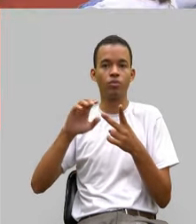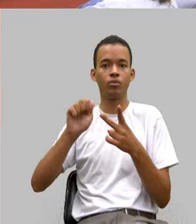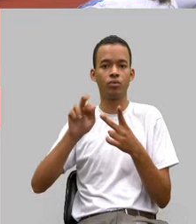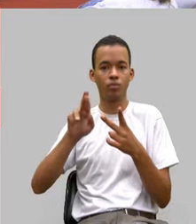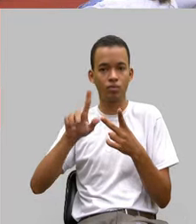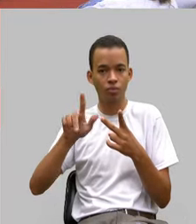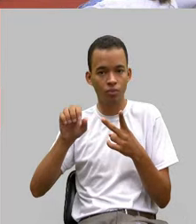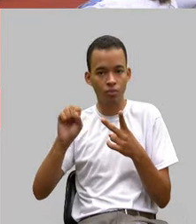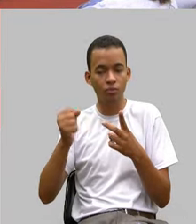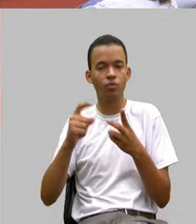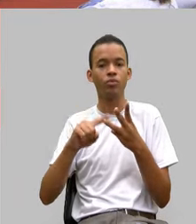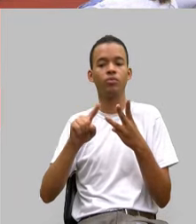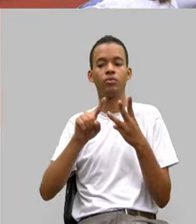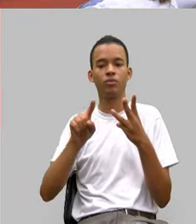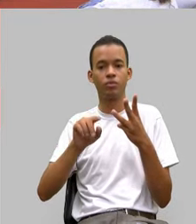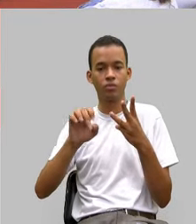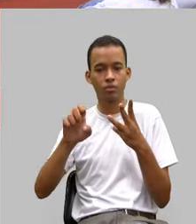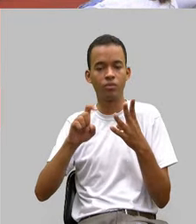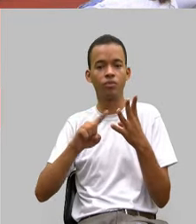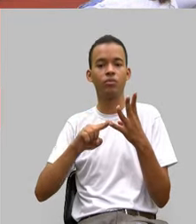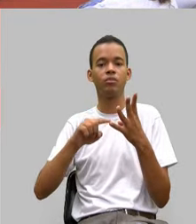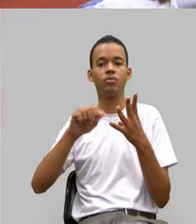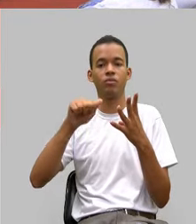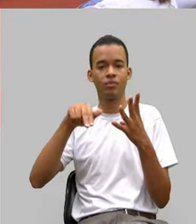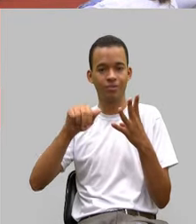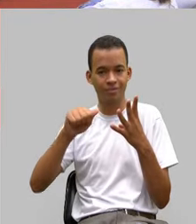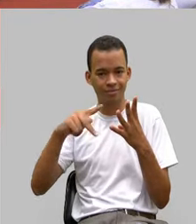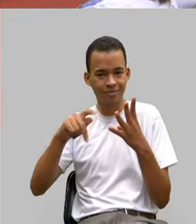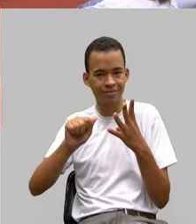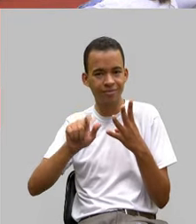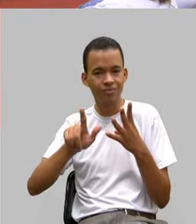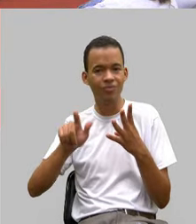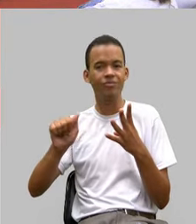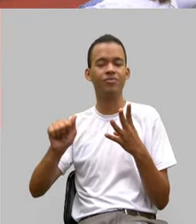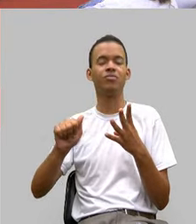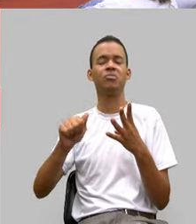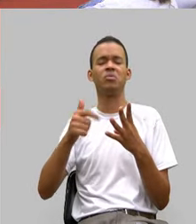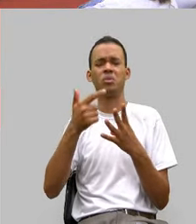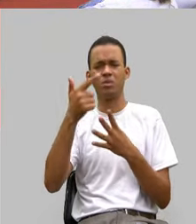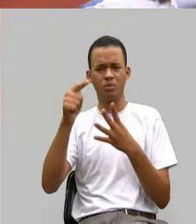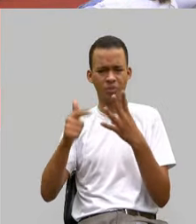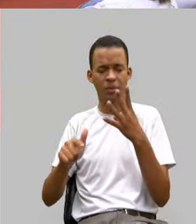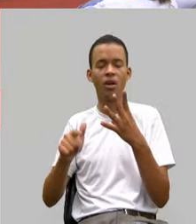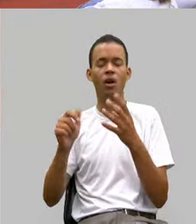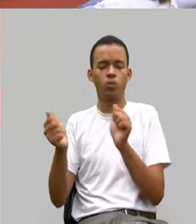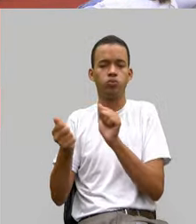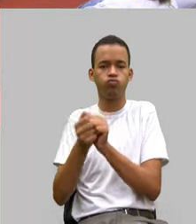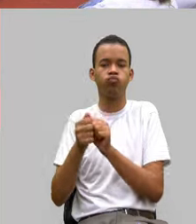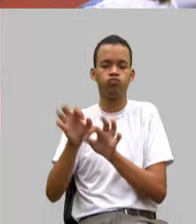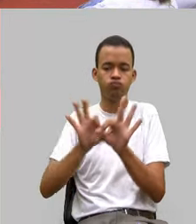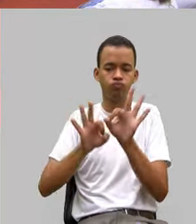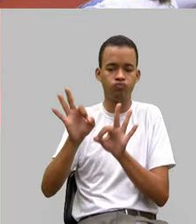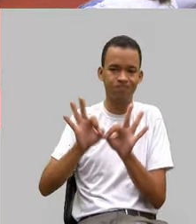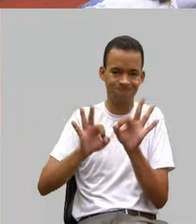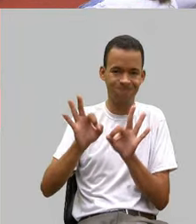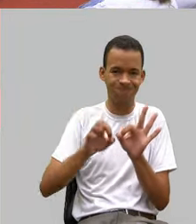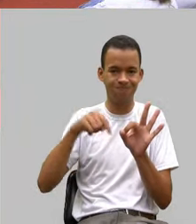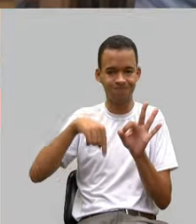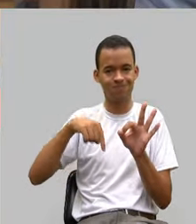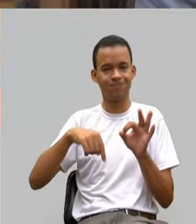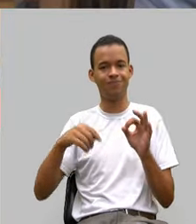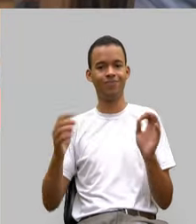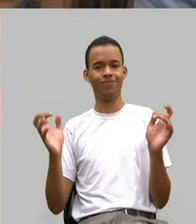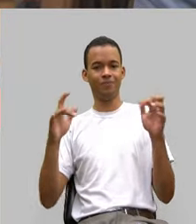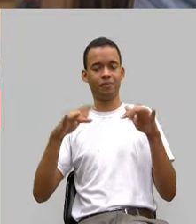Siqueira Andreia de Jesus que também participaram né da construção desse momento e aí nós estamos aqui num